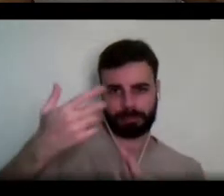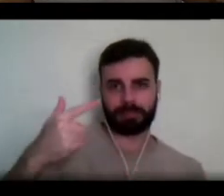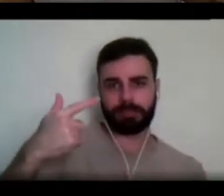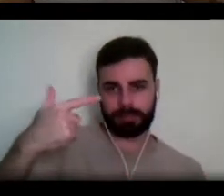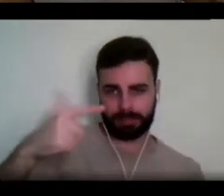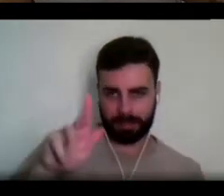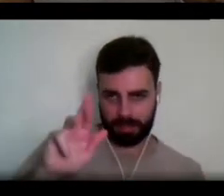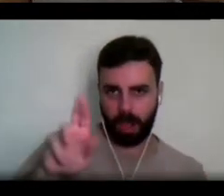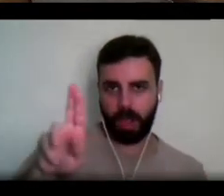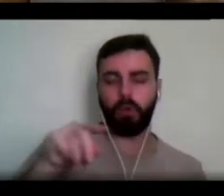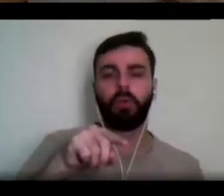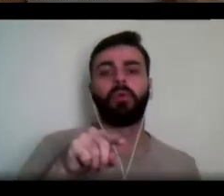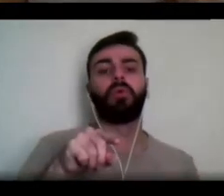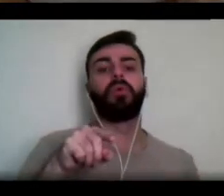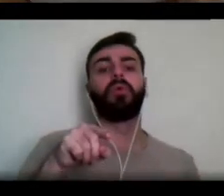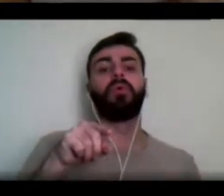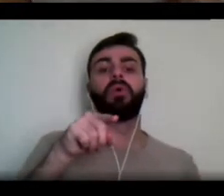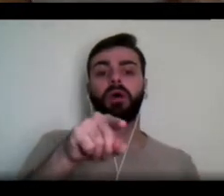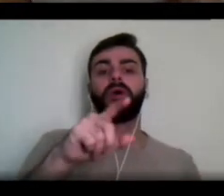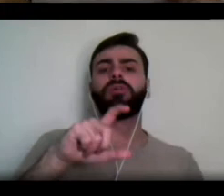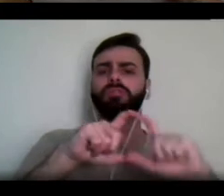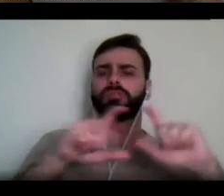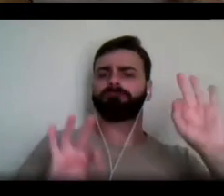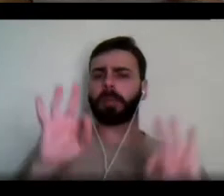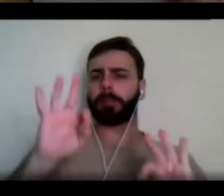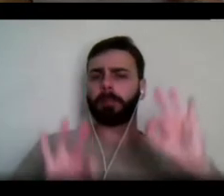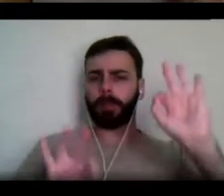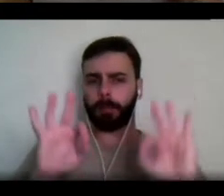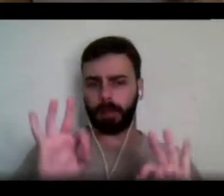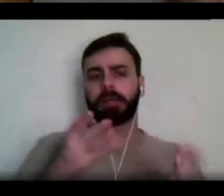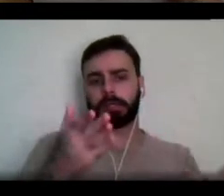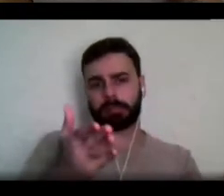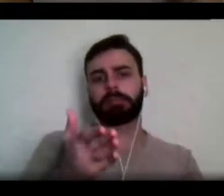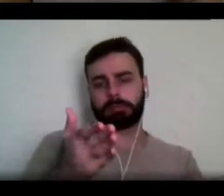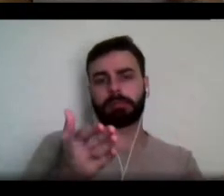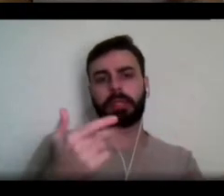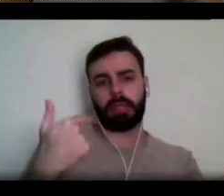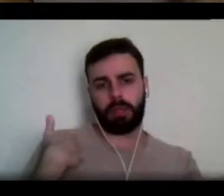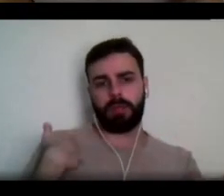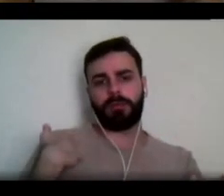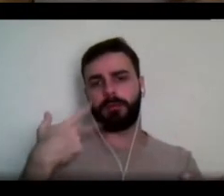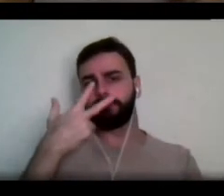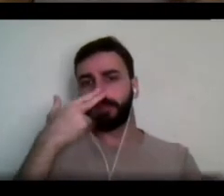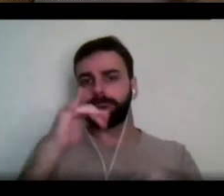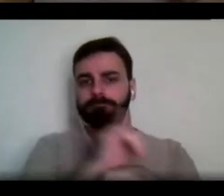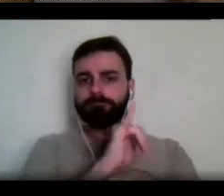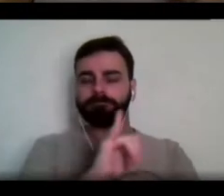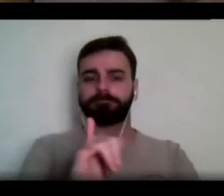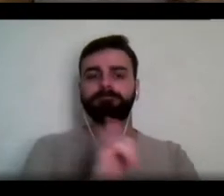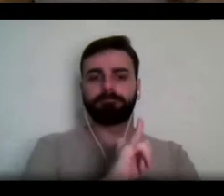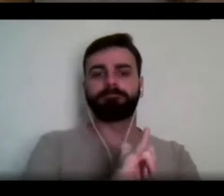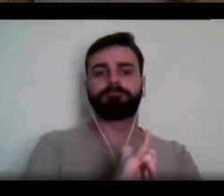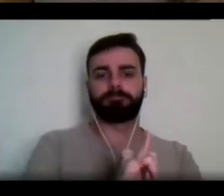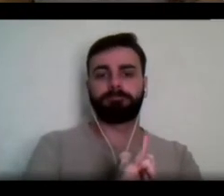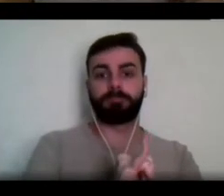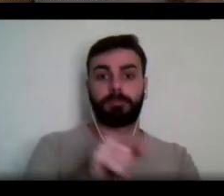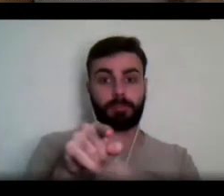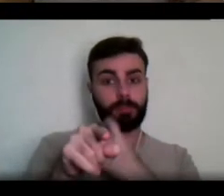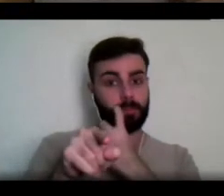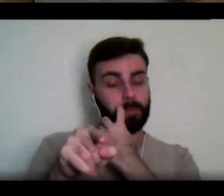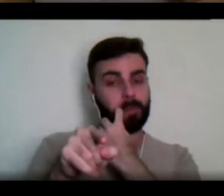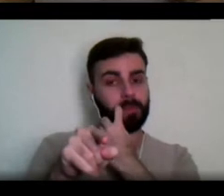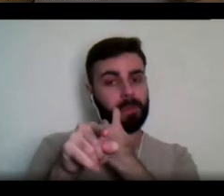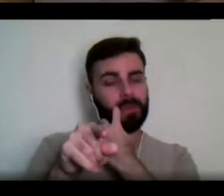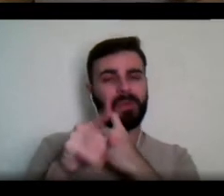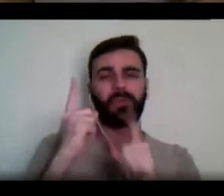para chegar nisso aqui, né? Que é o que eu tive que fazer, por exemplo, para resolver essa equação aqui para V0, eu tive que